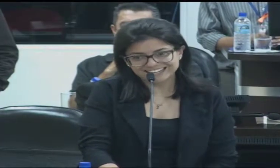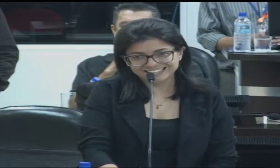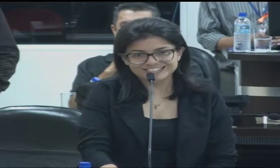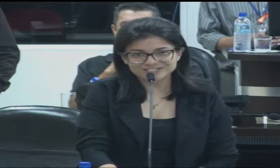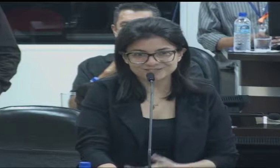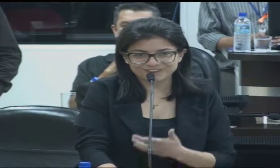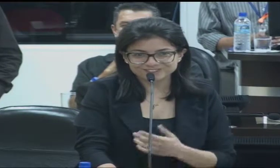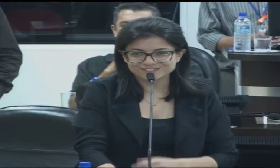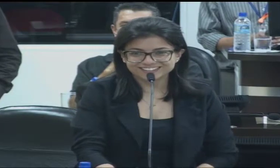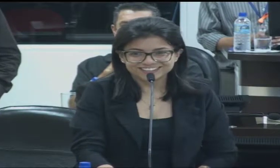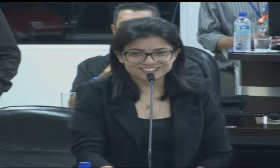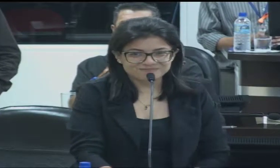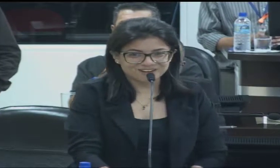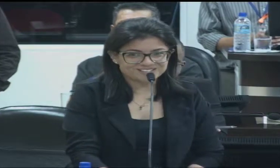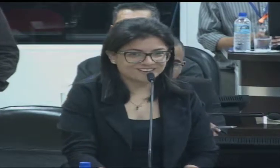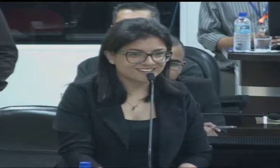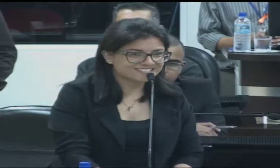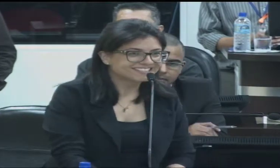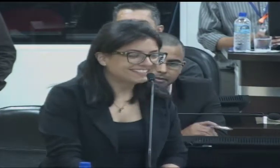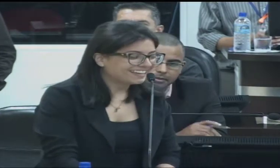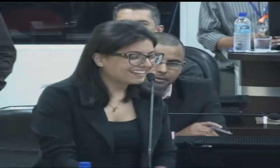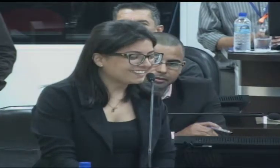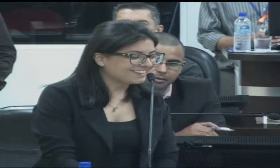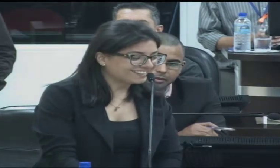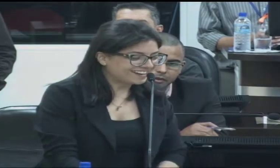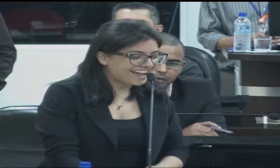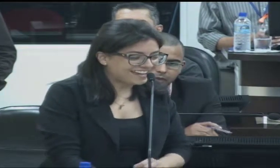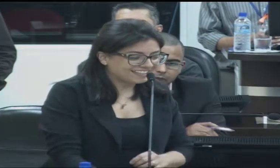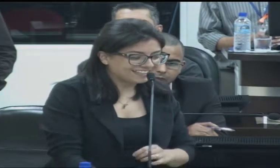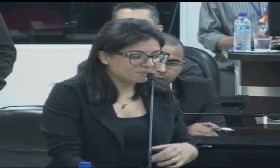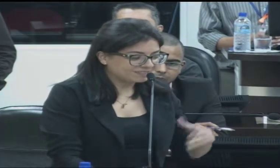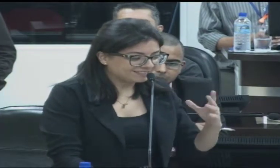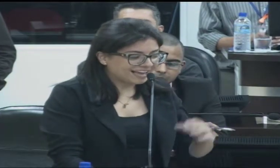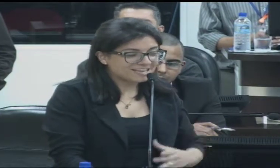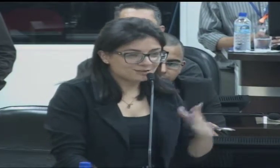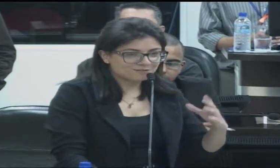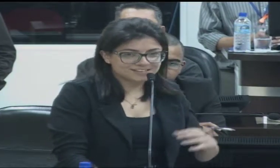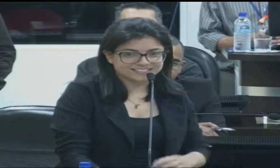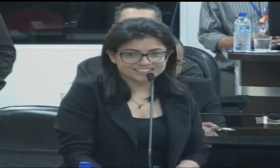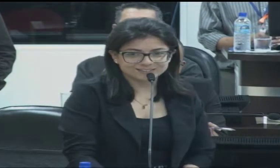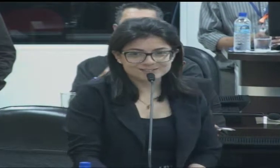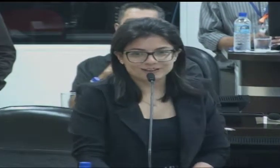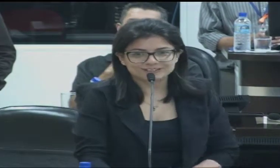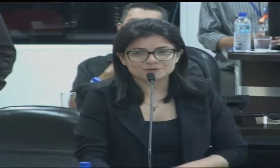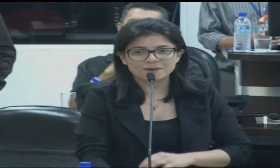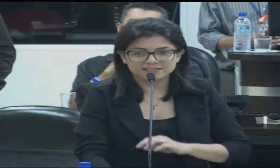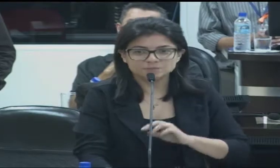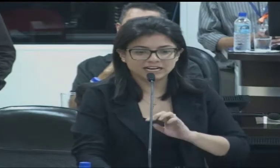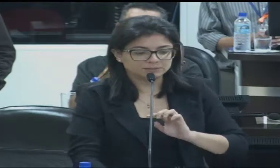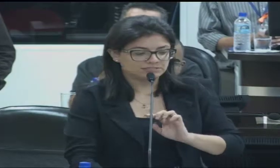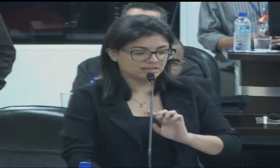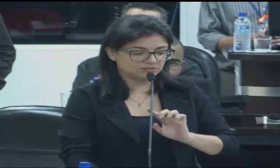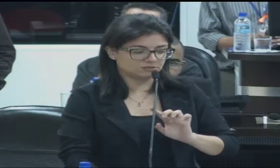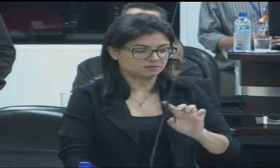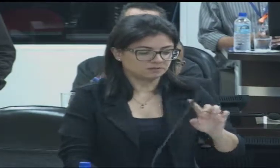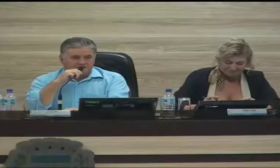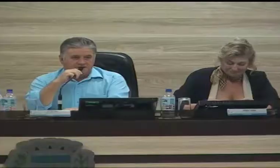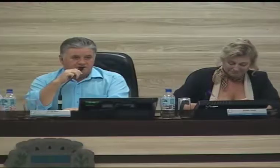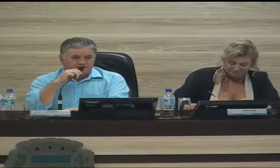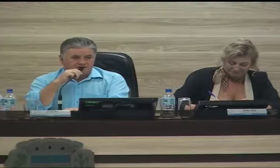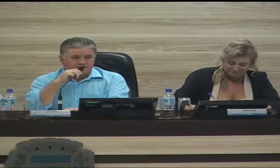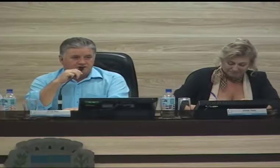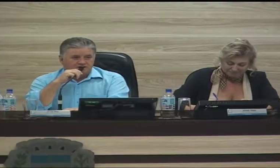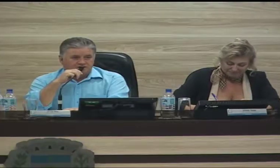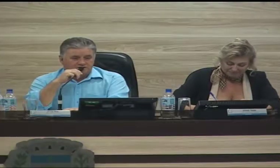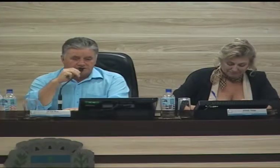e agradeço os votos de boa sorte da vereadora Érica aqui para tentar resolver essa questão das quadras cobertas. Obrigada, presidente. Questão